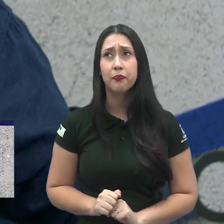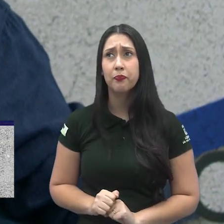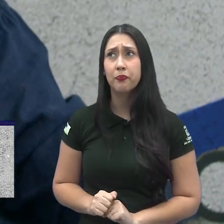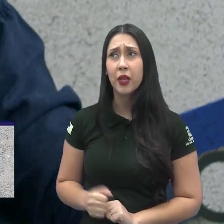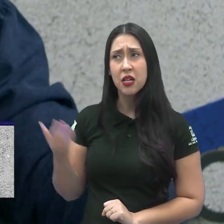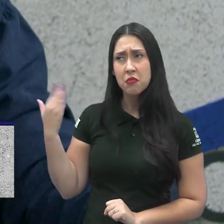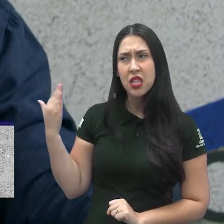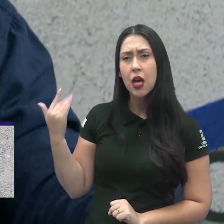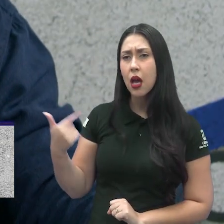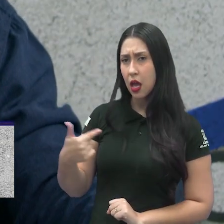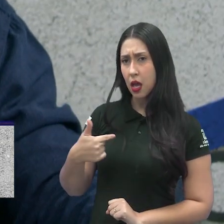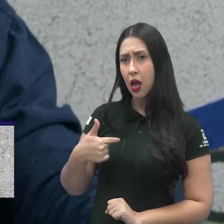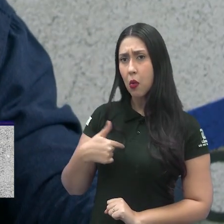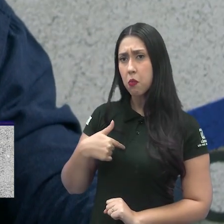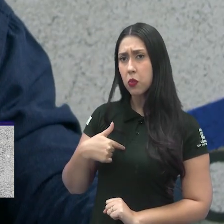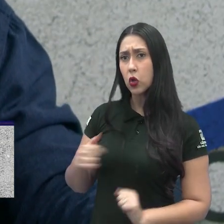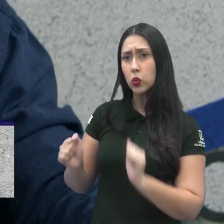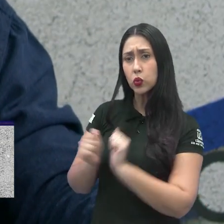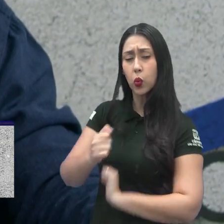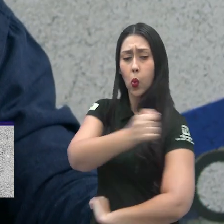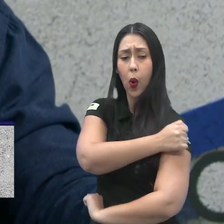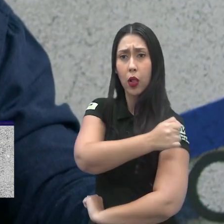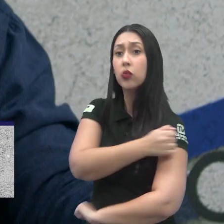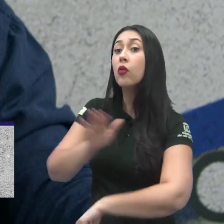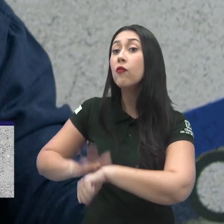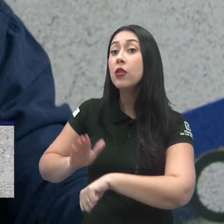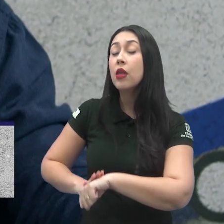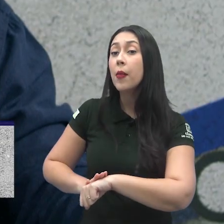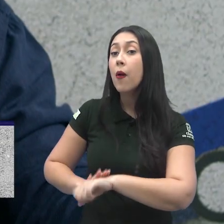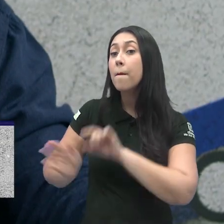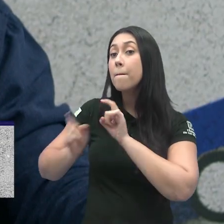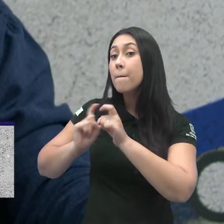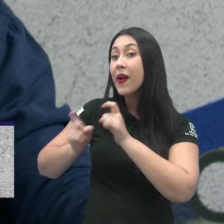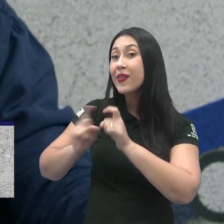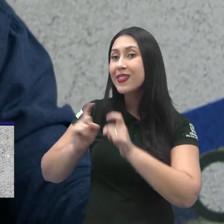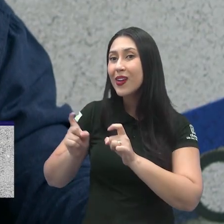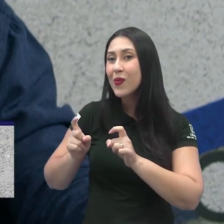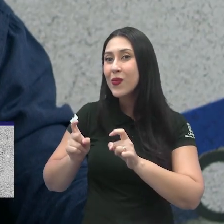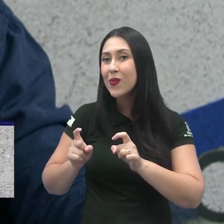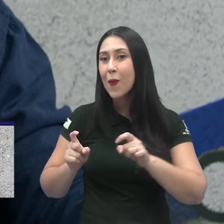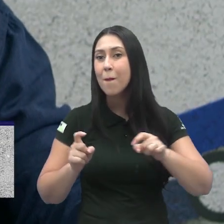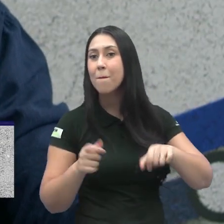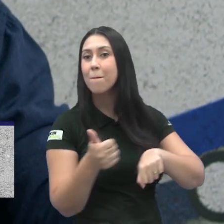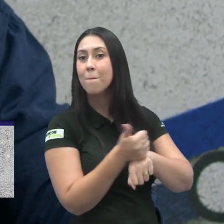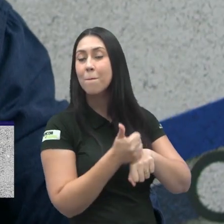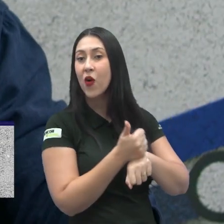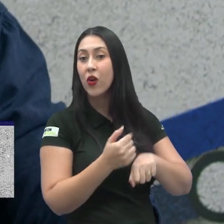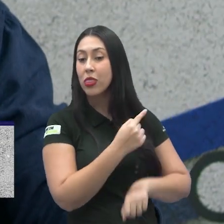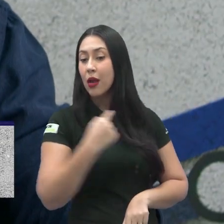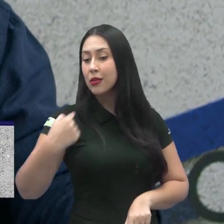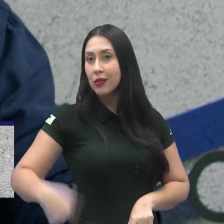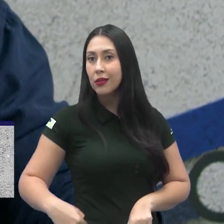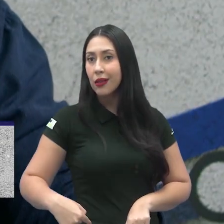semestre passado, eu com a minha turma, nós tivemos uma reunião com negociadores chineses que fazem negócios com